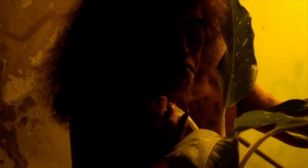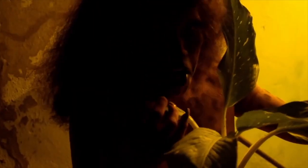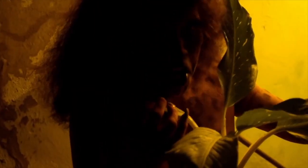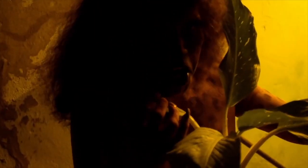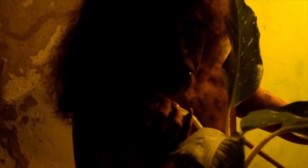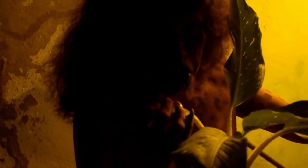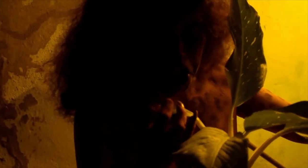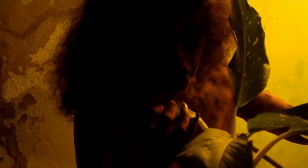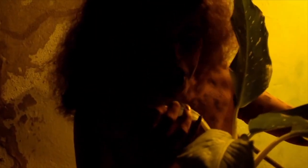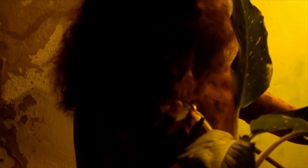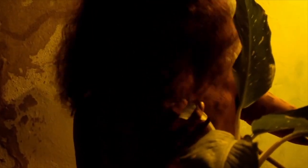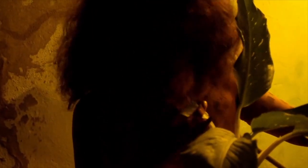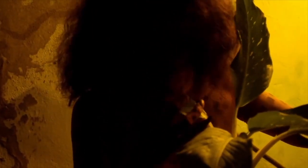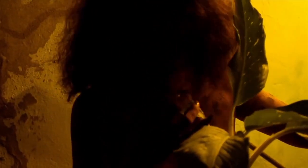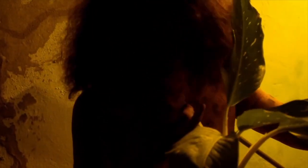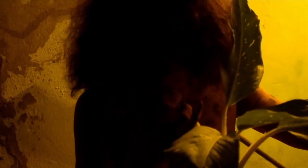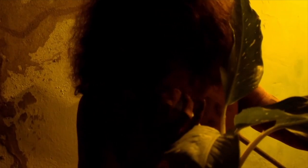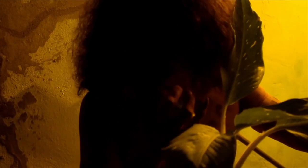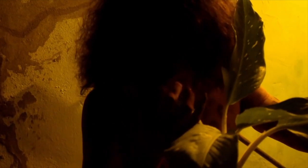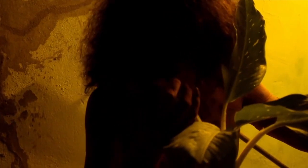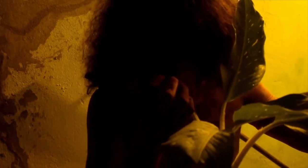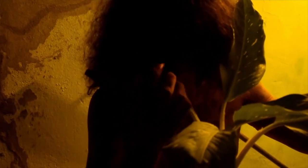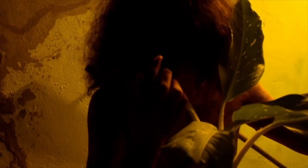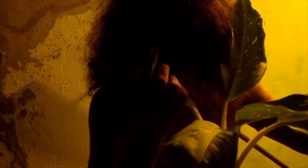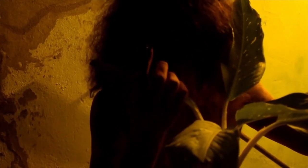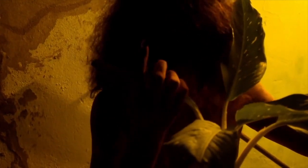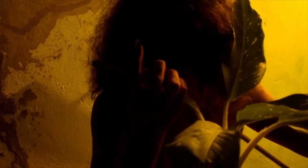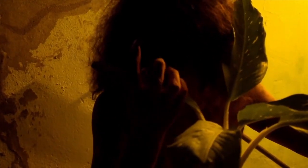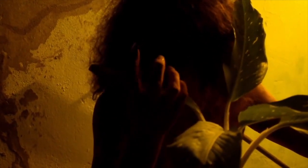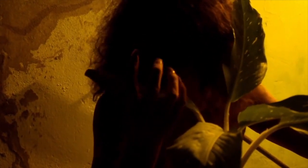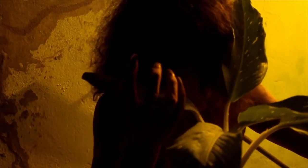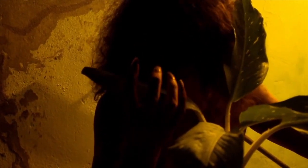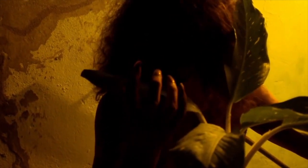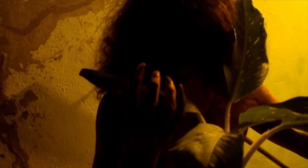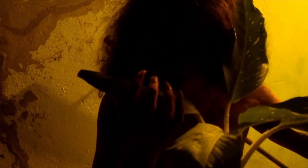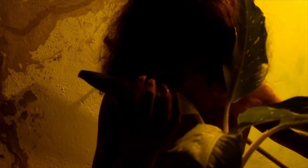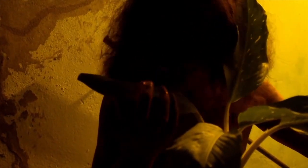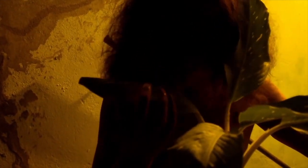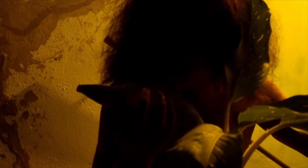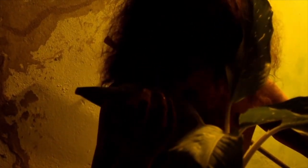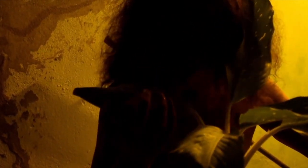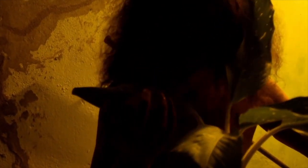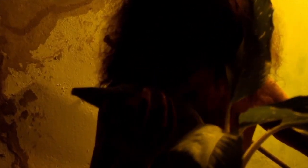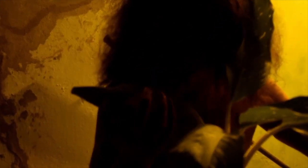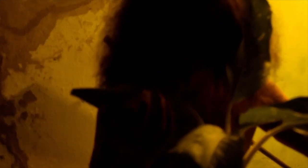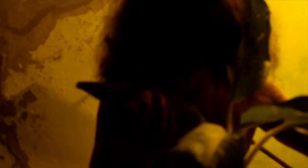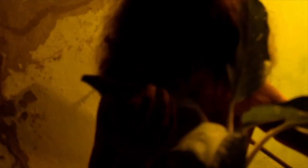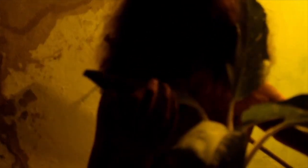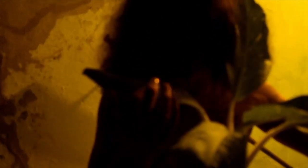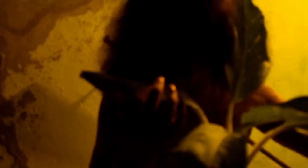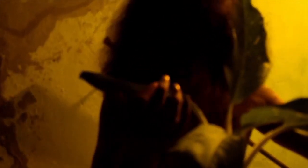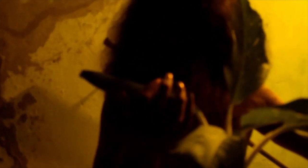Nem peste, nem doença, nem desgraça, nada fica.